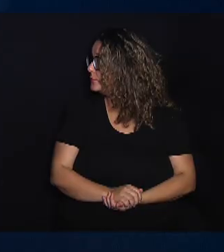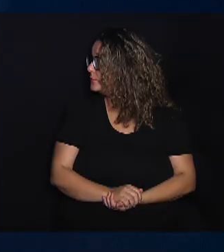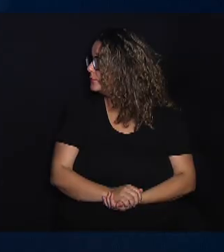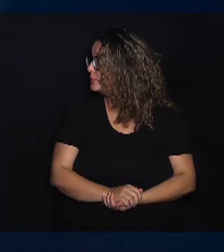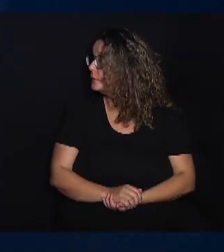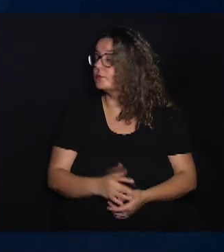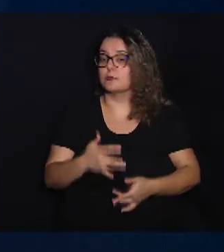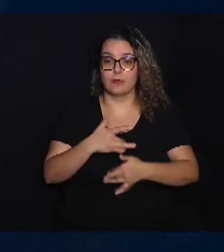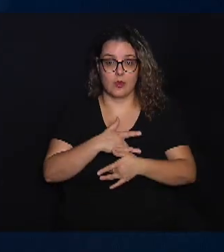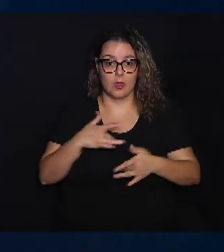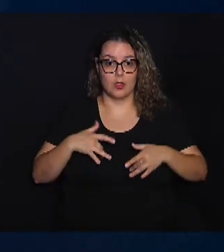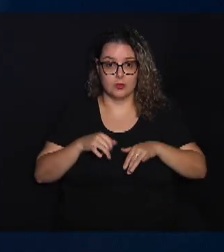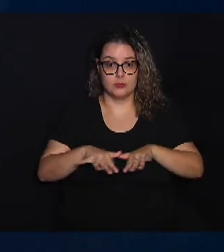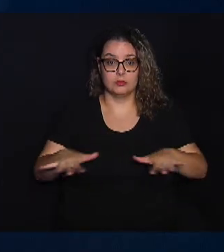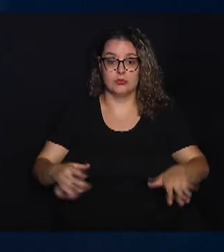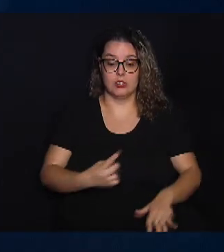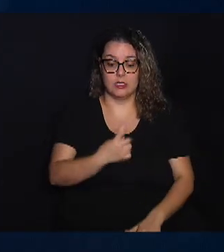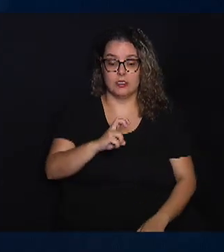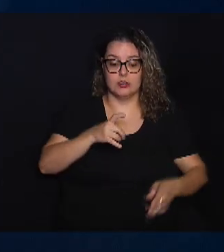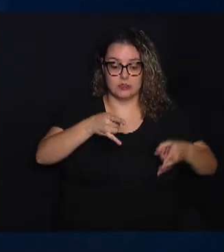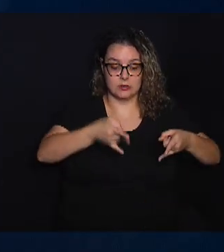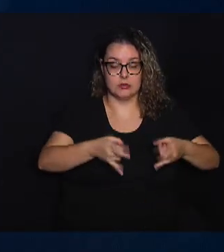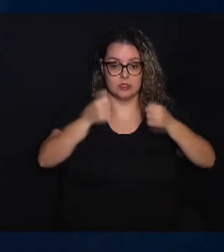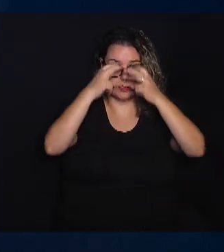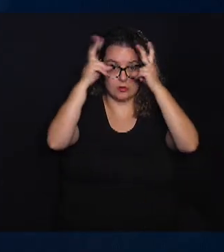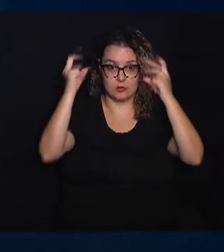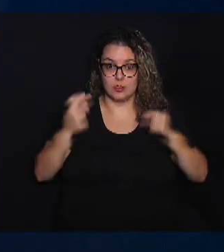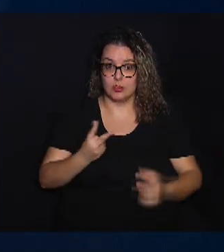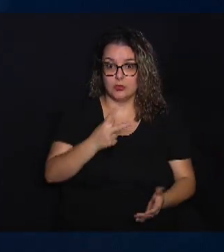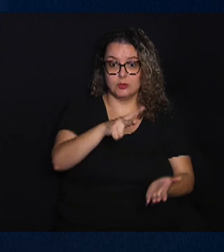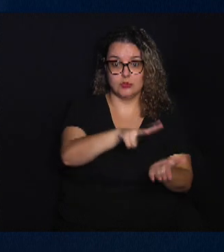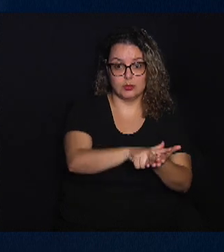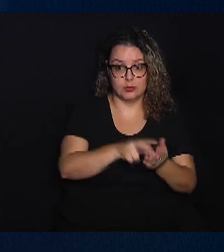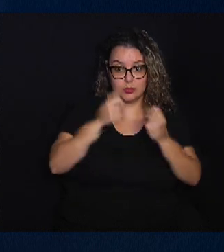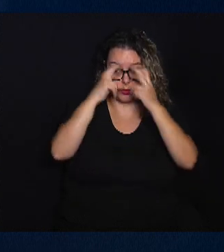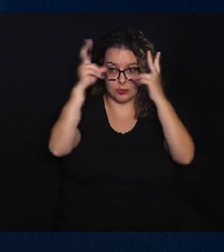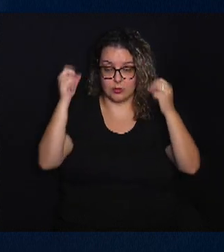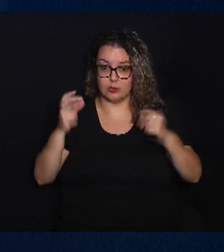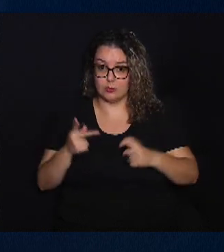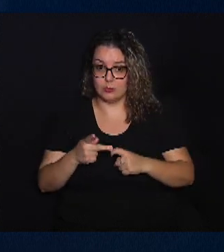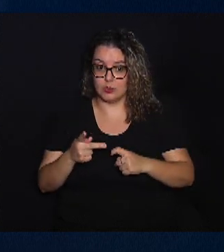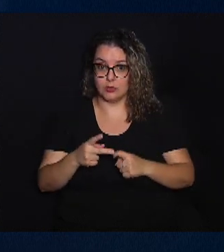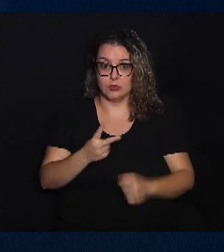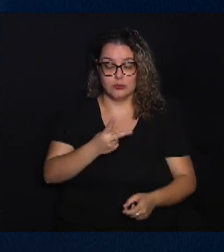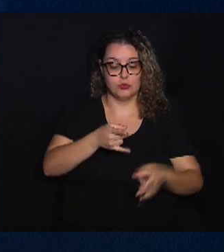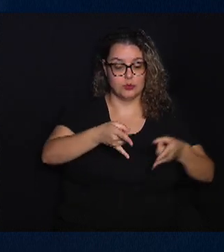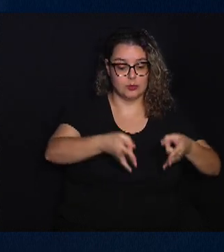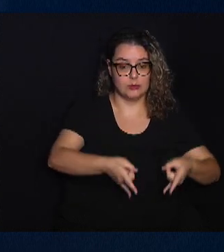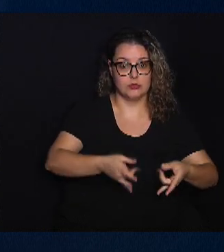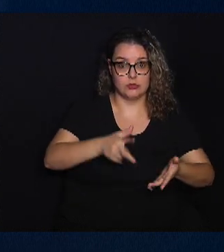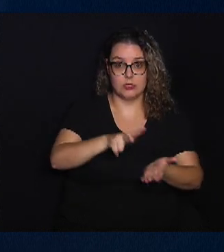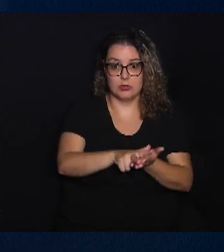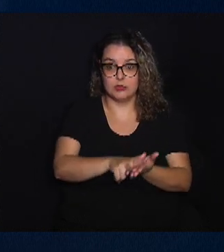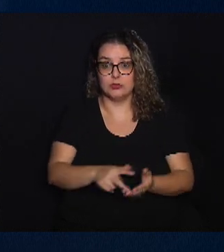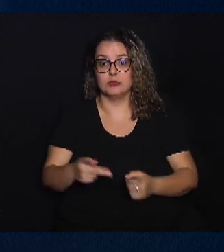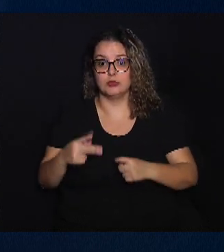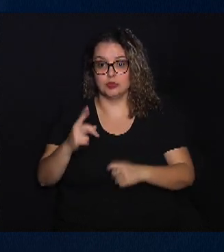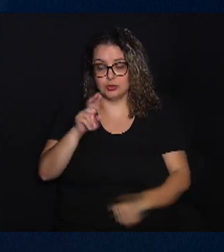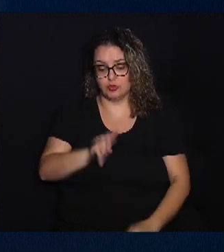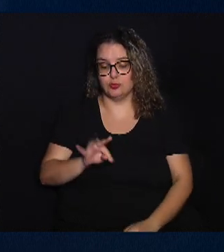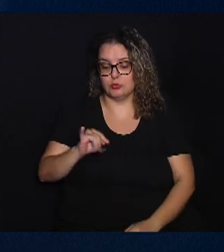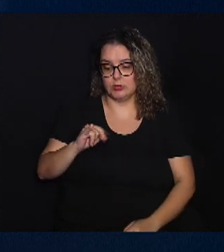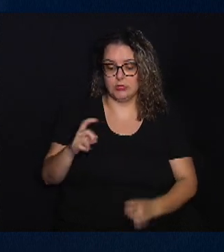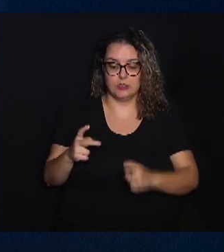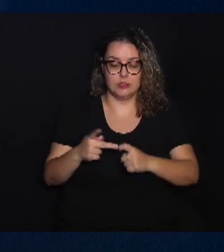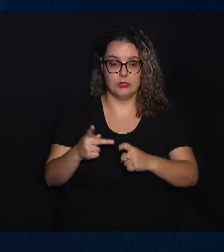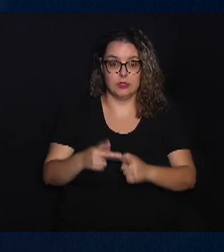Saúde amplia 15 leitos de enfermaria, 2 leitos de enfermaria pediátrica, 2 leitos de UTI pediátrica, 4 leitos